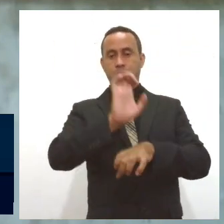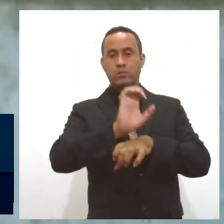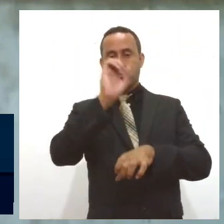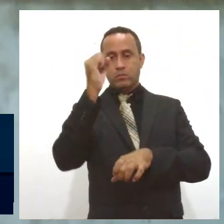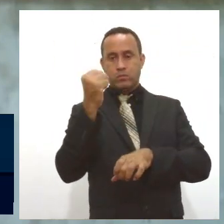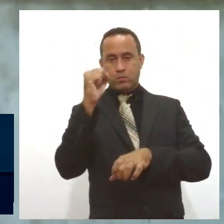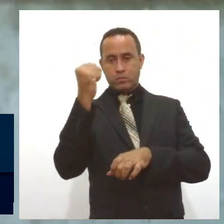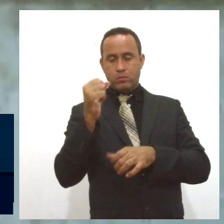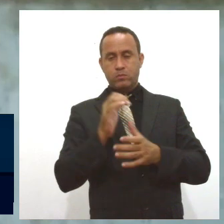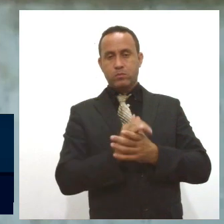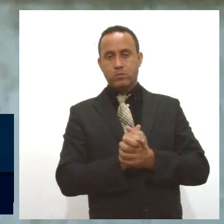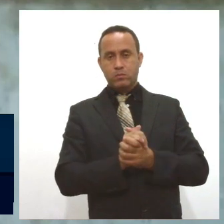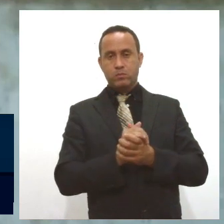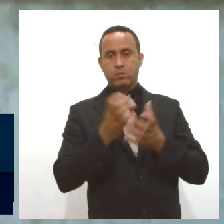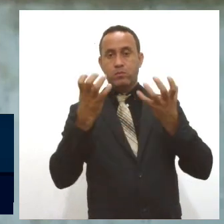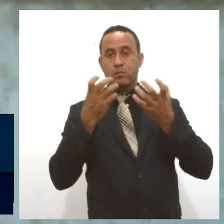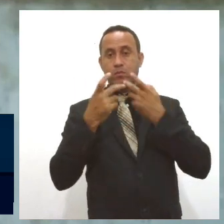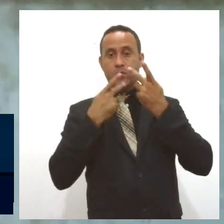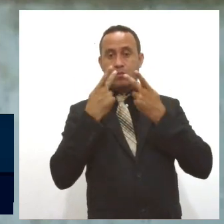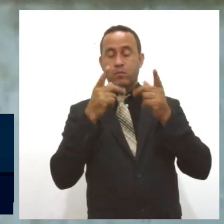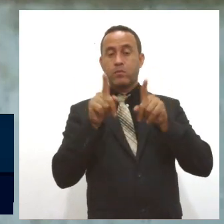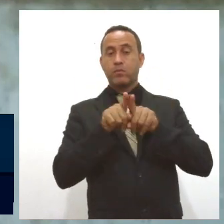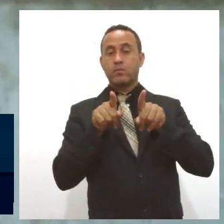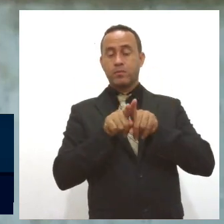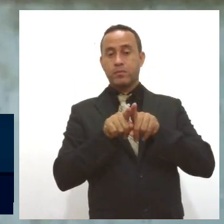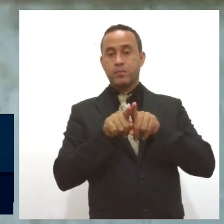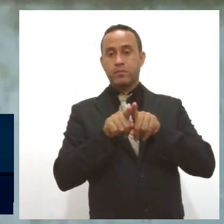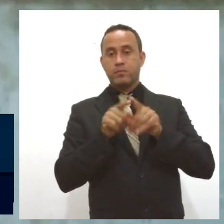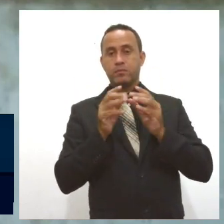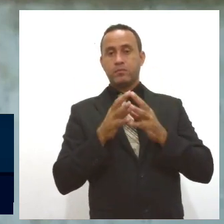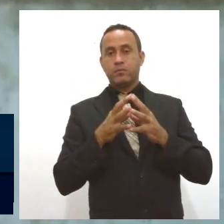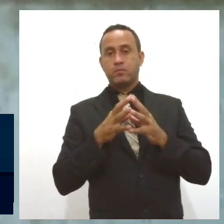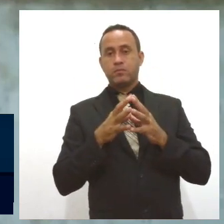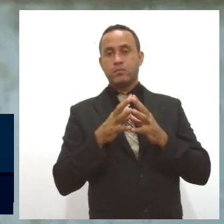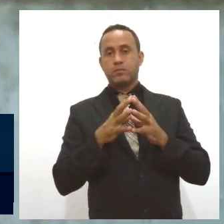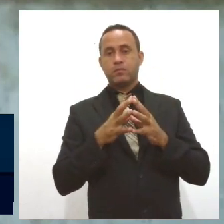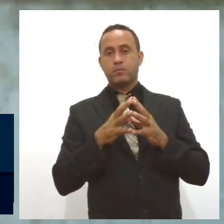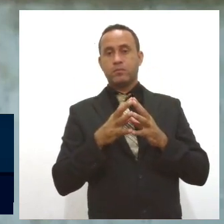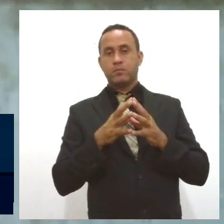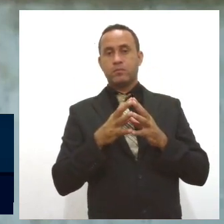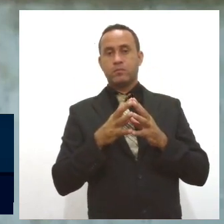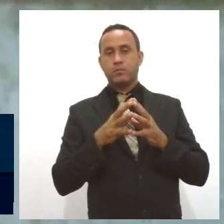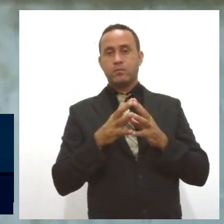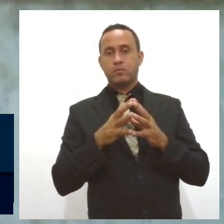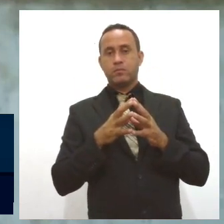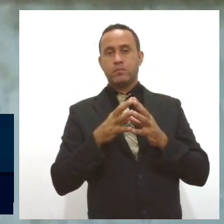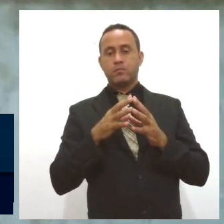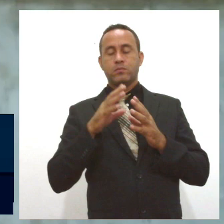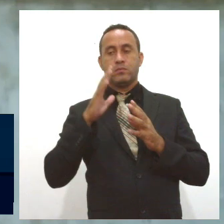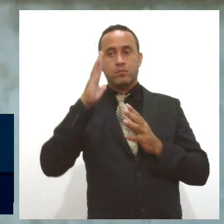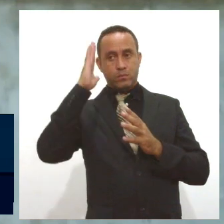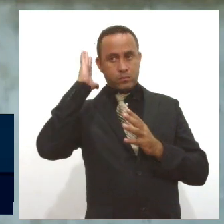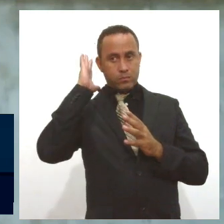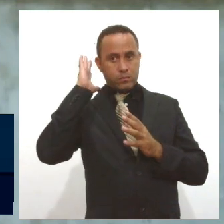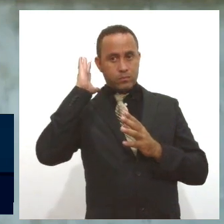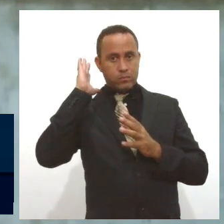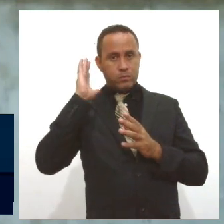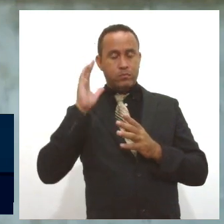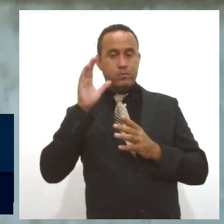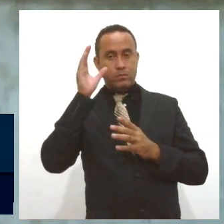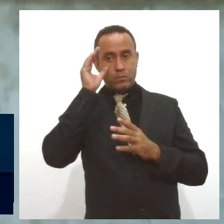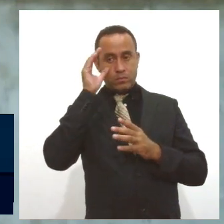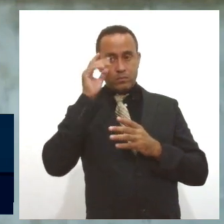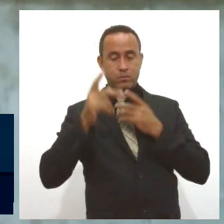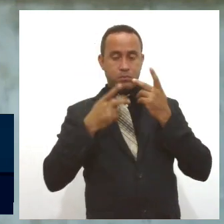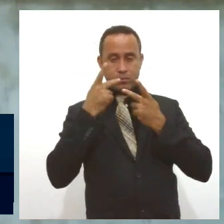Sergipe. Eu quero destacar também, né, que, já que o deputado Irã Barbosa despertou essa curiosidade,